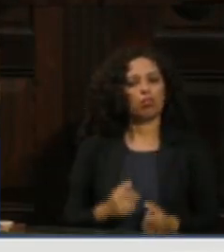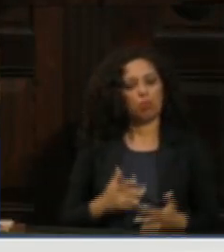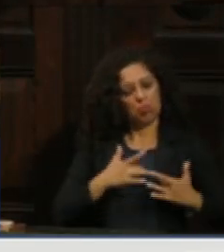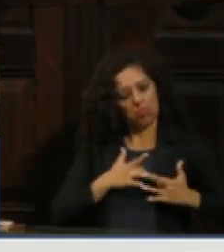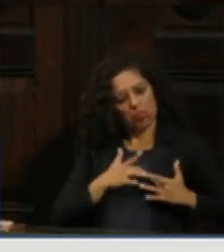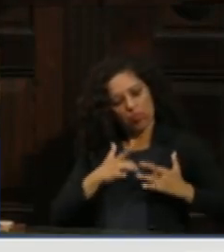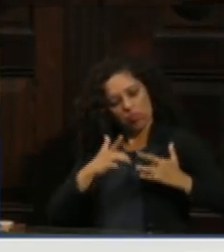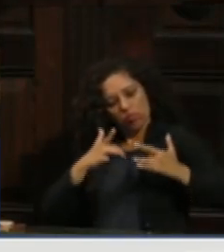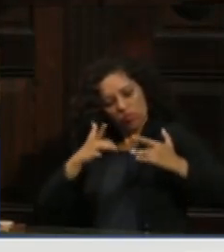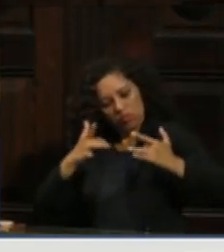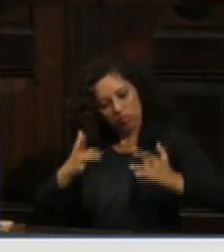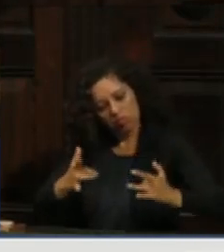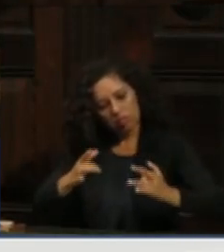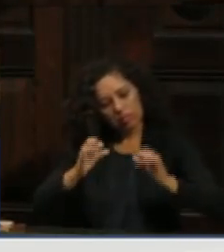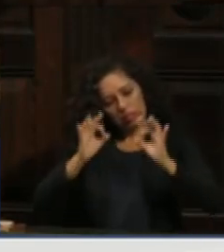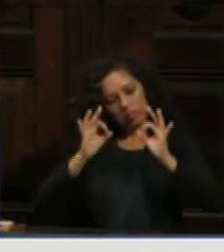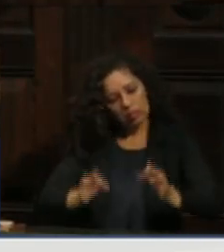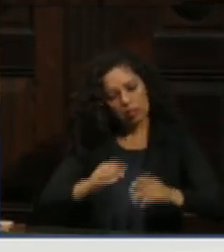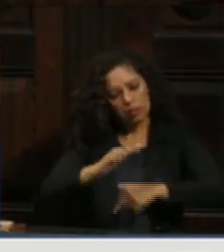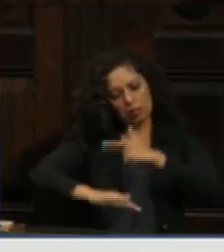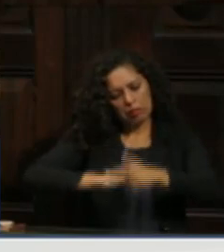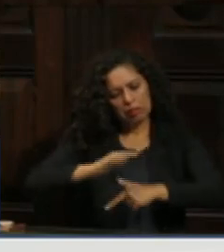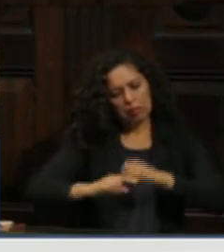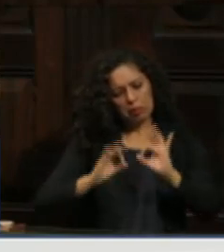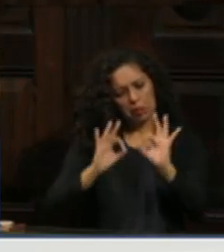deputado Wanderson Nogueira.